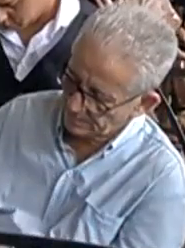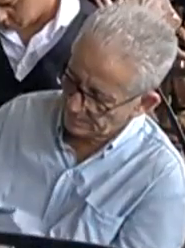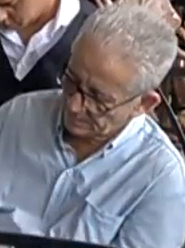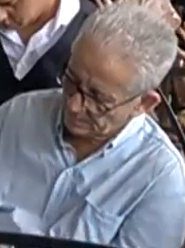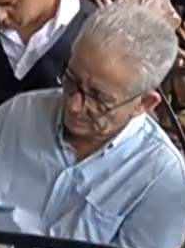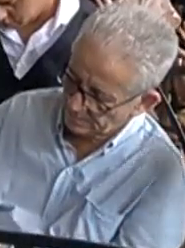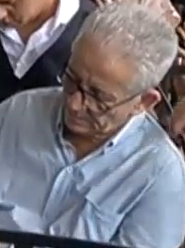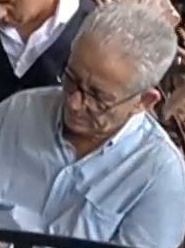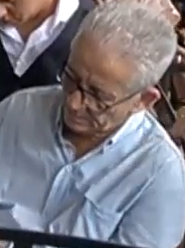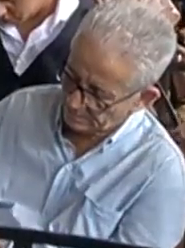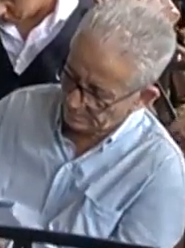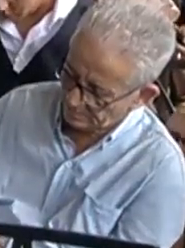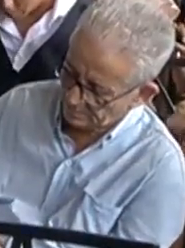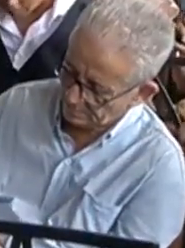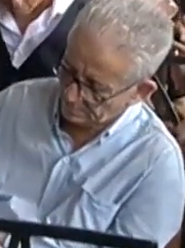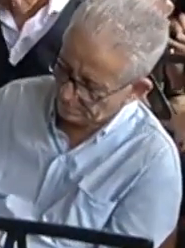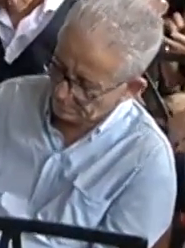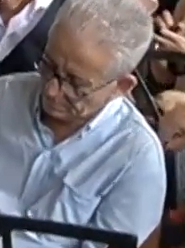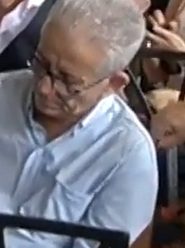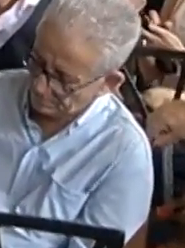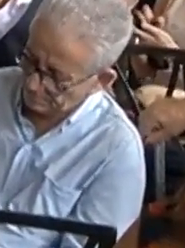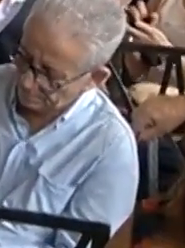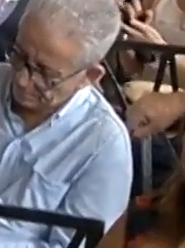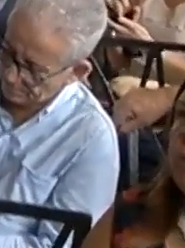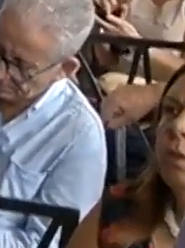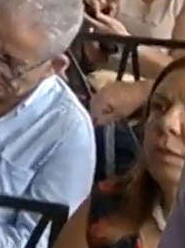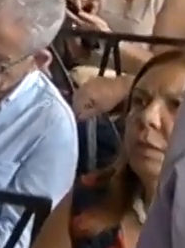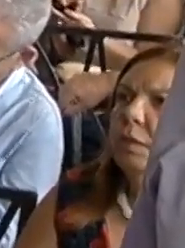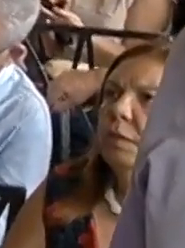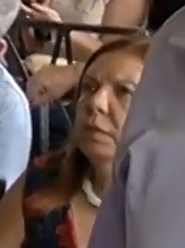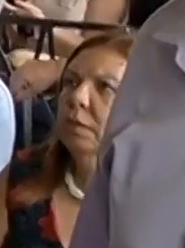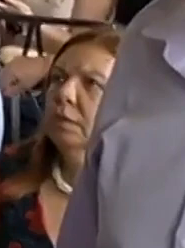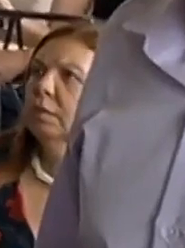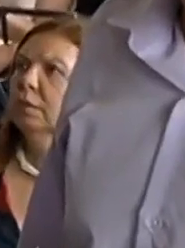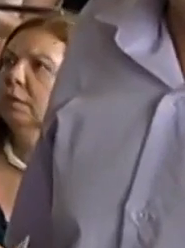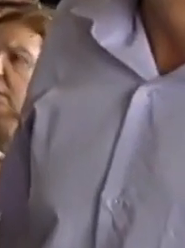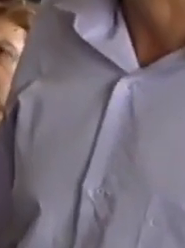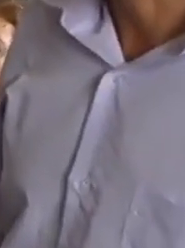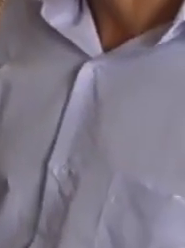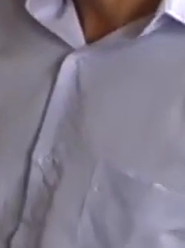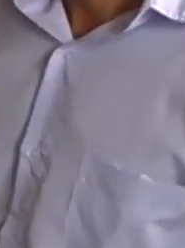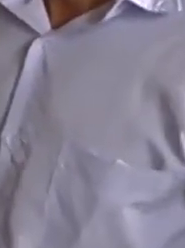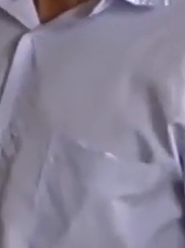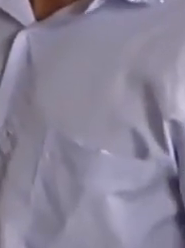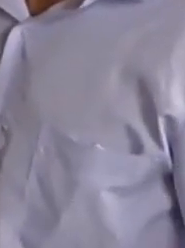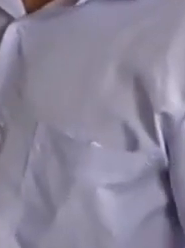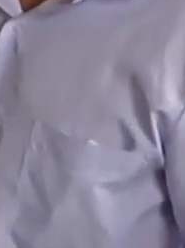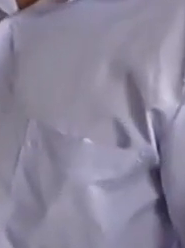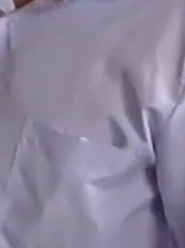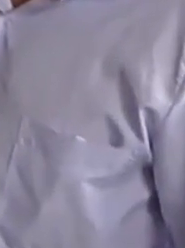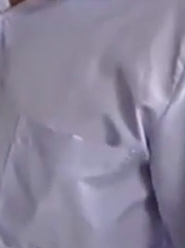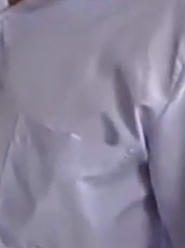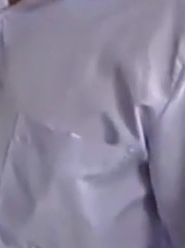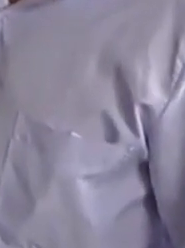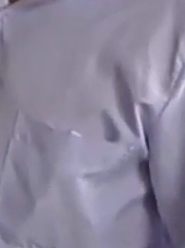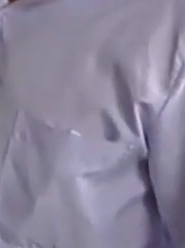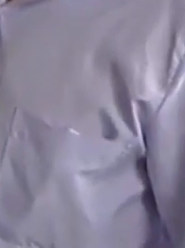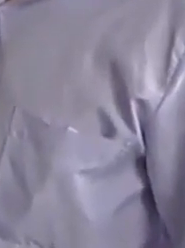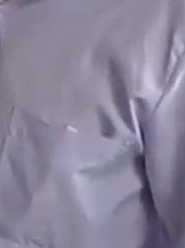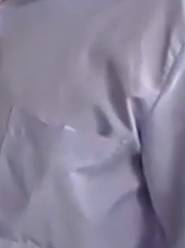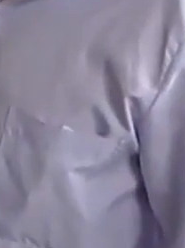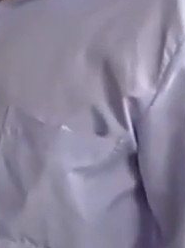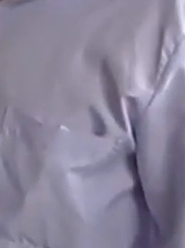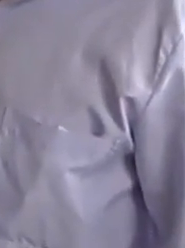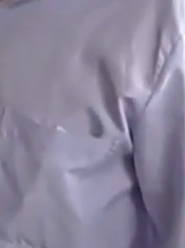Agora aqui, Abimael Moreira, vice-prefeito da cidade de Alterosa, no sul do estado. Eu estava conversando com ele agora, antes da gente entrar no ar, que você estava